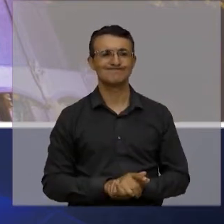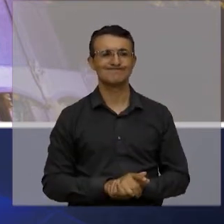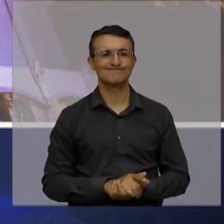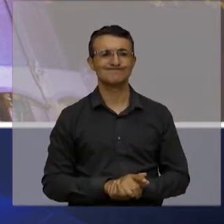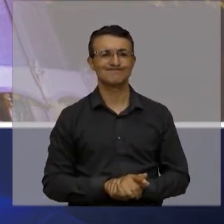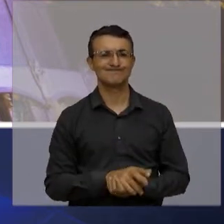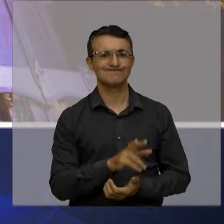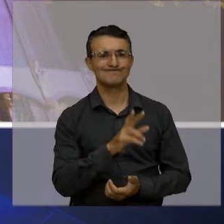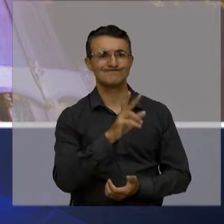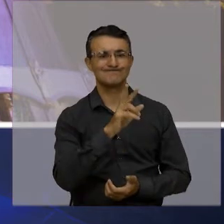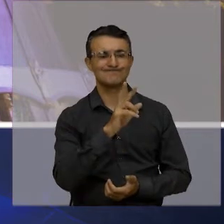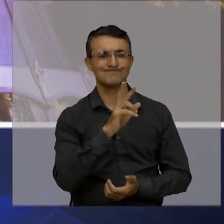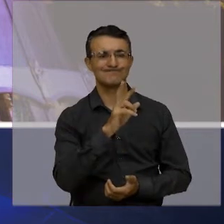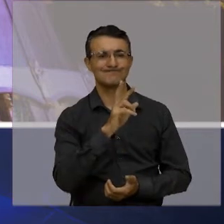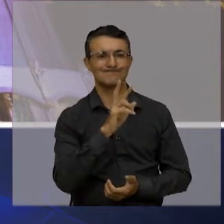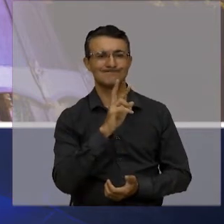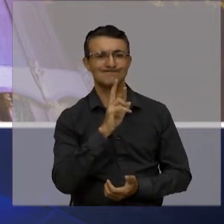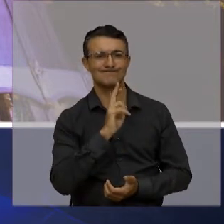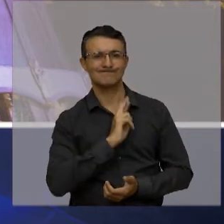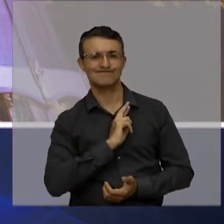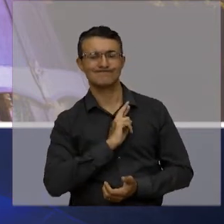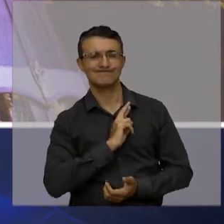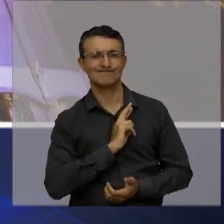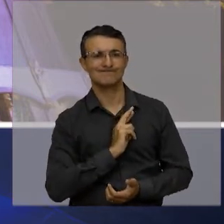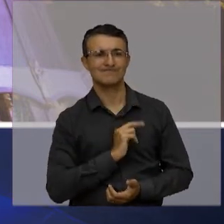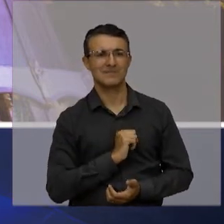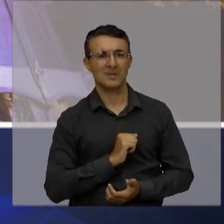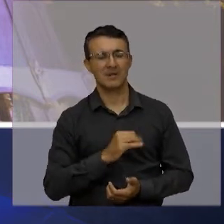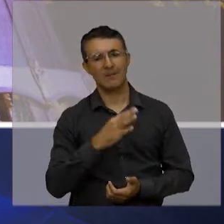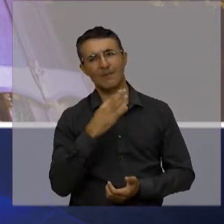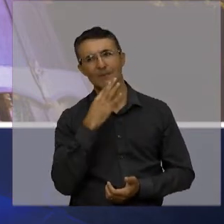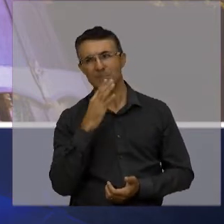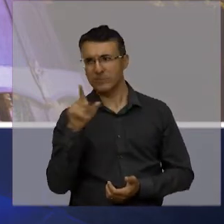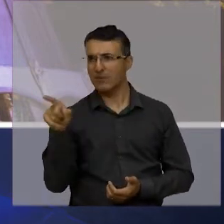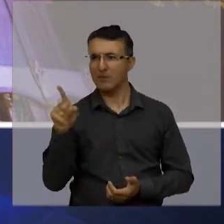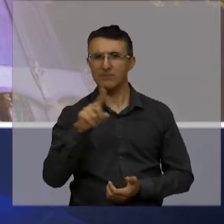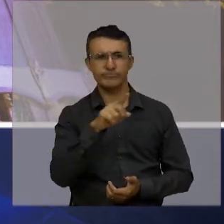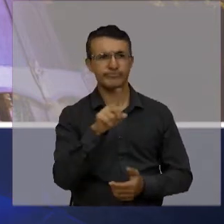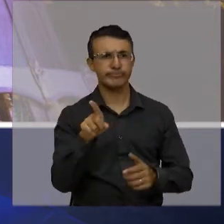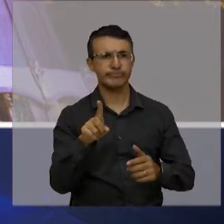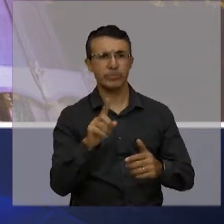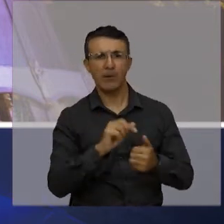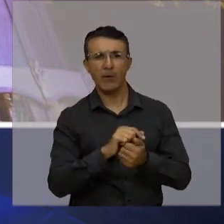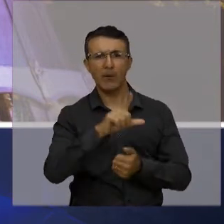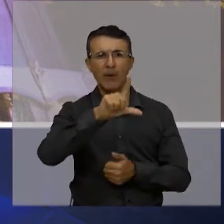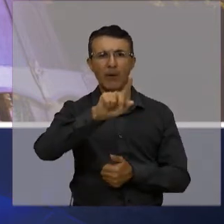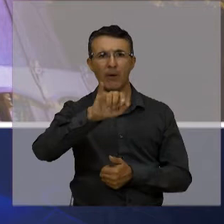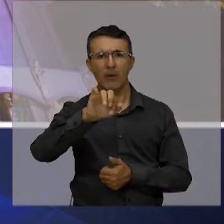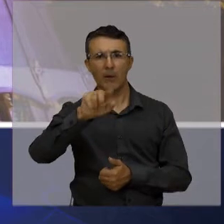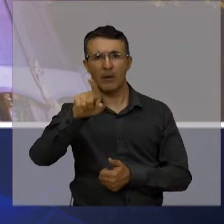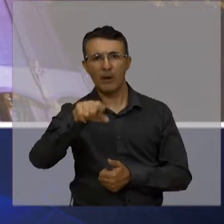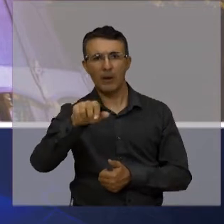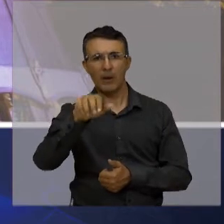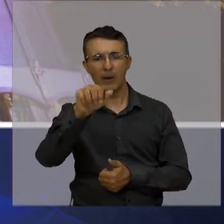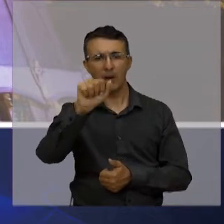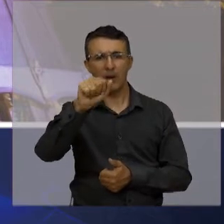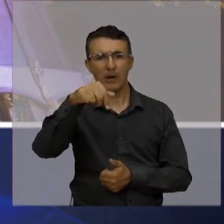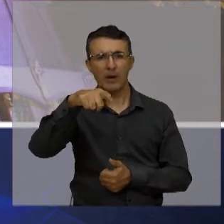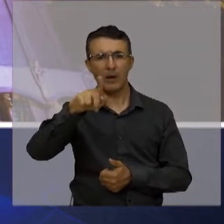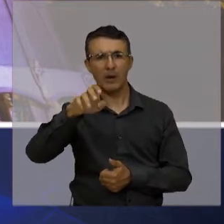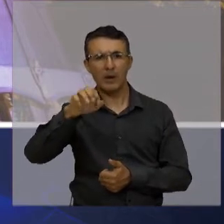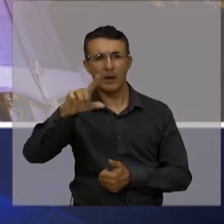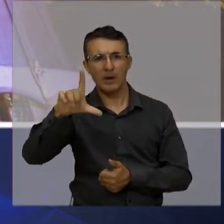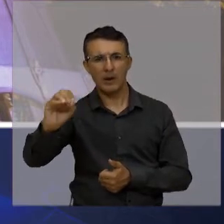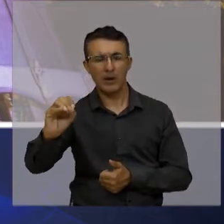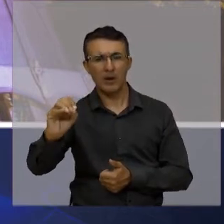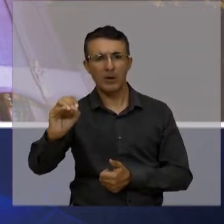religiosa. Acho que alguns conheciam o Luiz Ângelo. Ele, durante muito tempo, inclusive, trabalhou